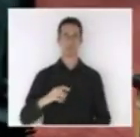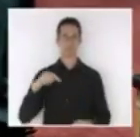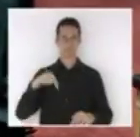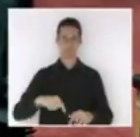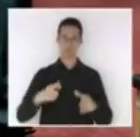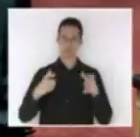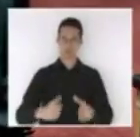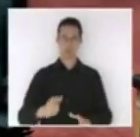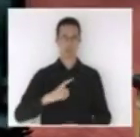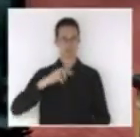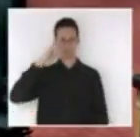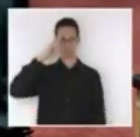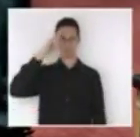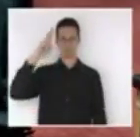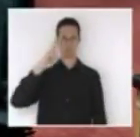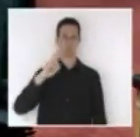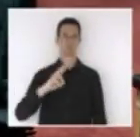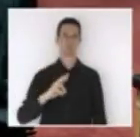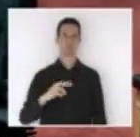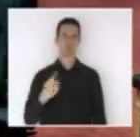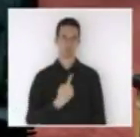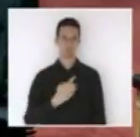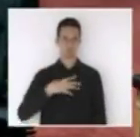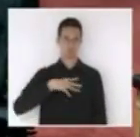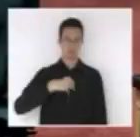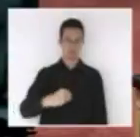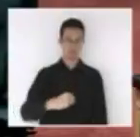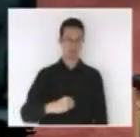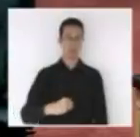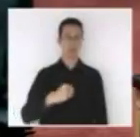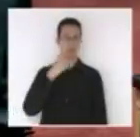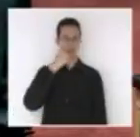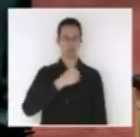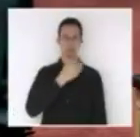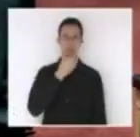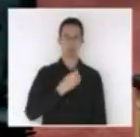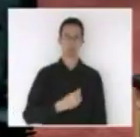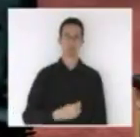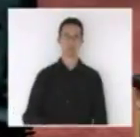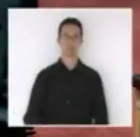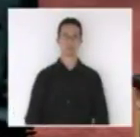dono. São nossos filhos e filhas.